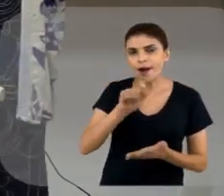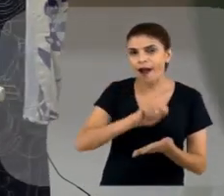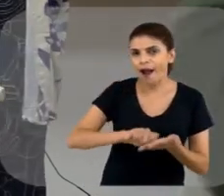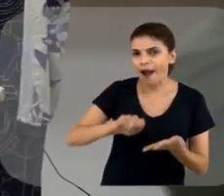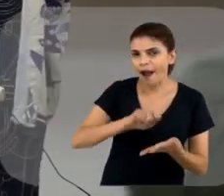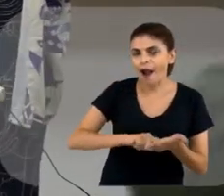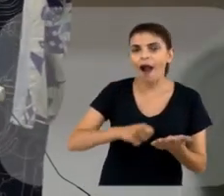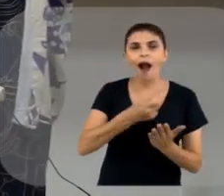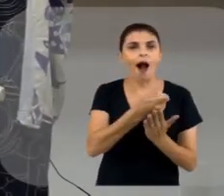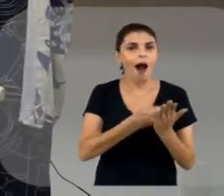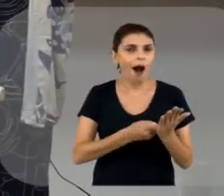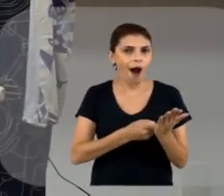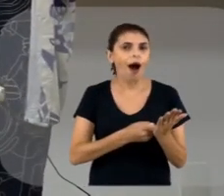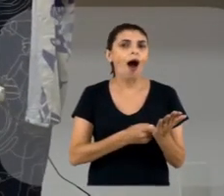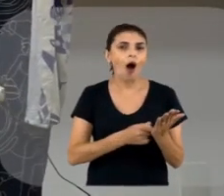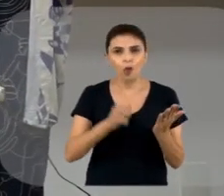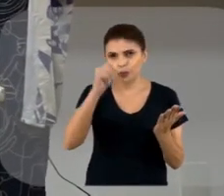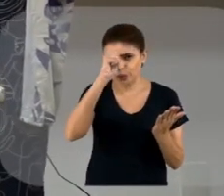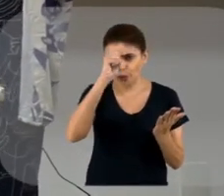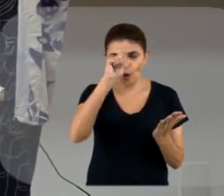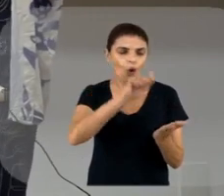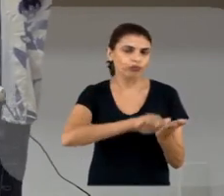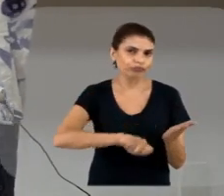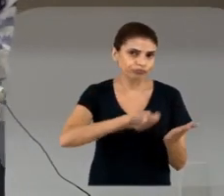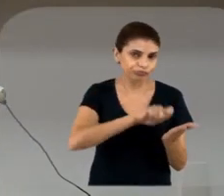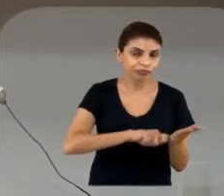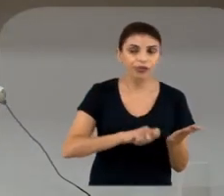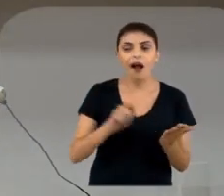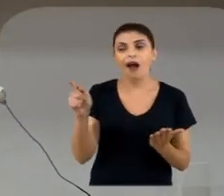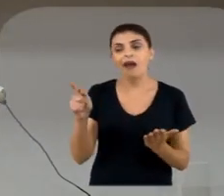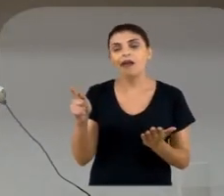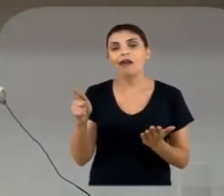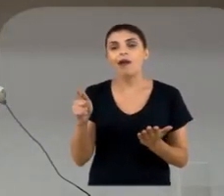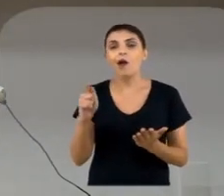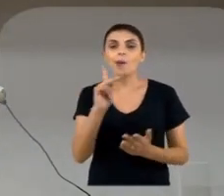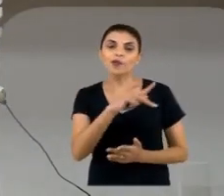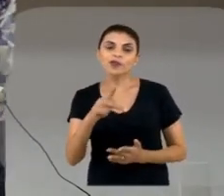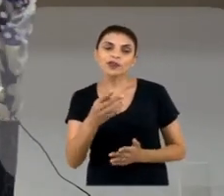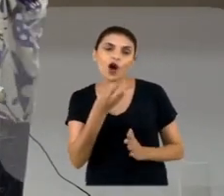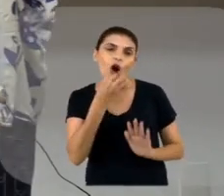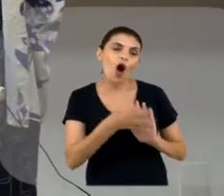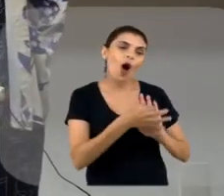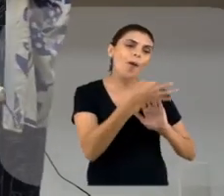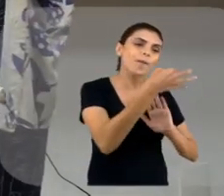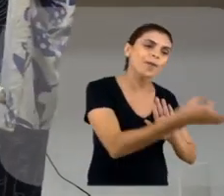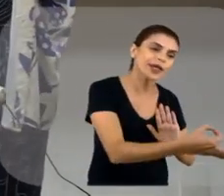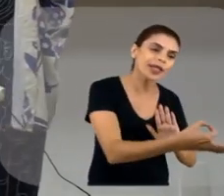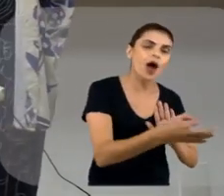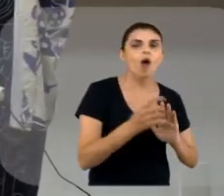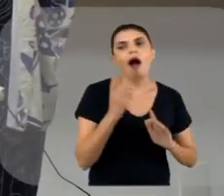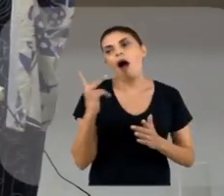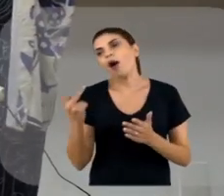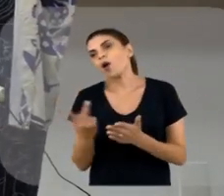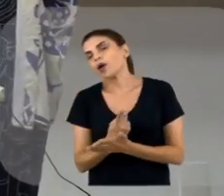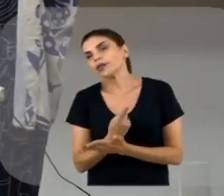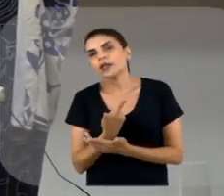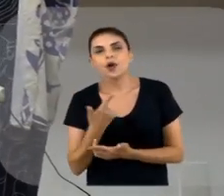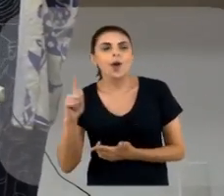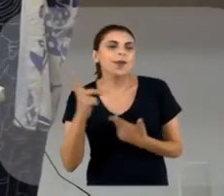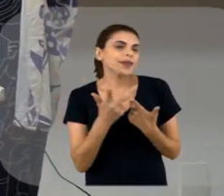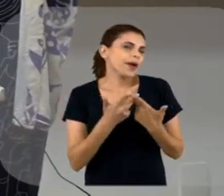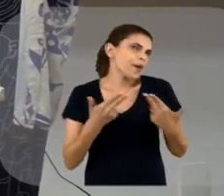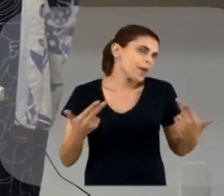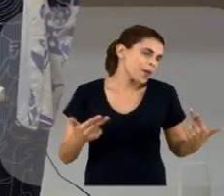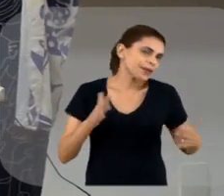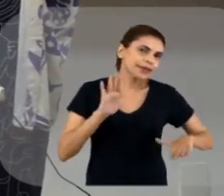professor, ele traz uma ideia e aí o coordenador acata, ou enfim, acontece alguma coisa, né, enfim,